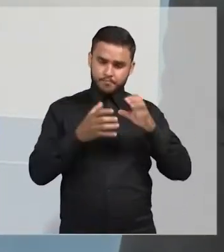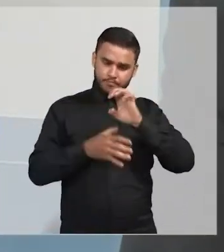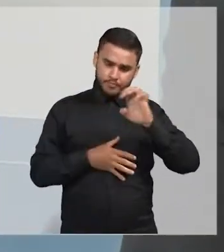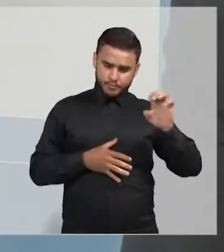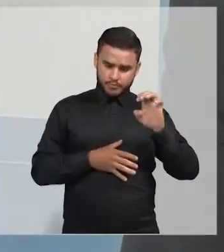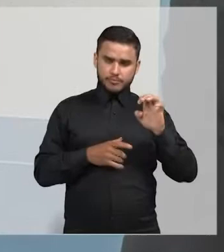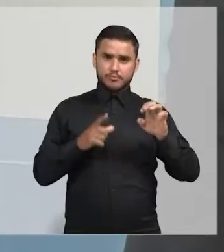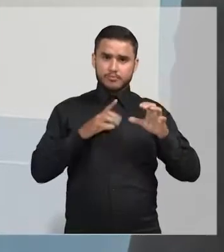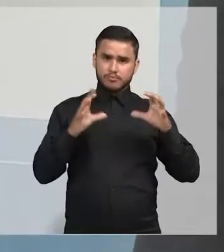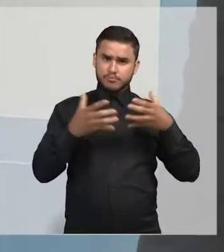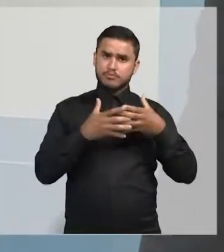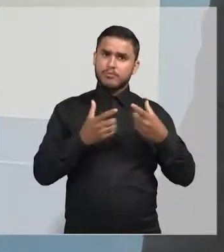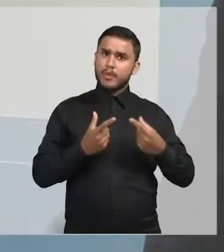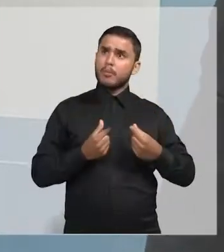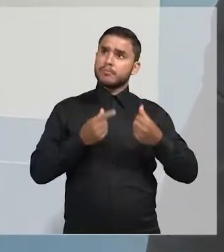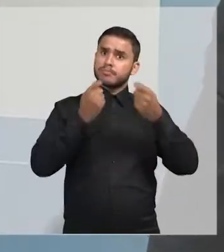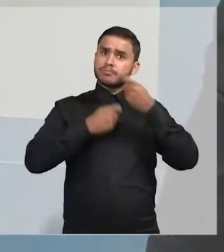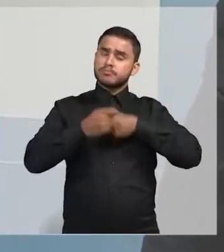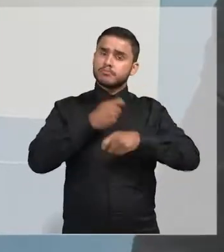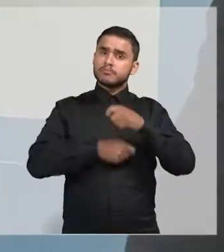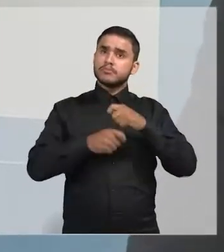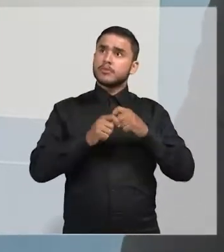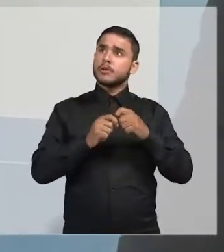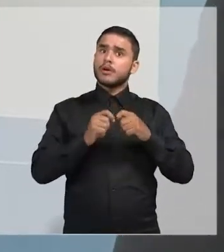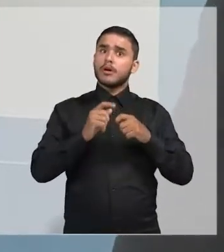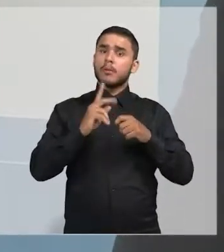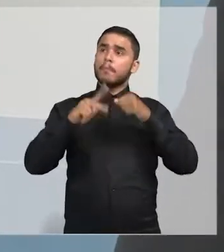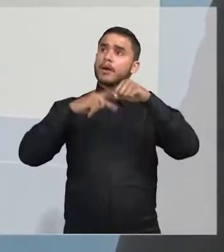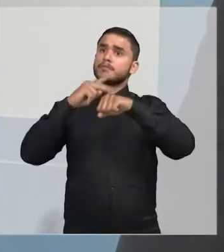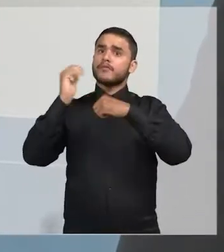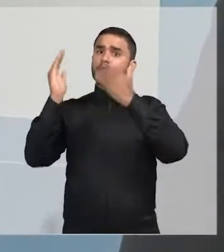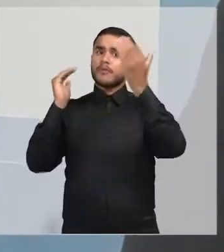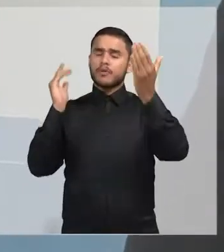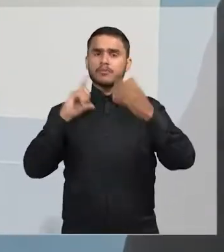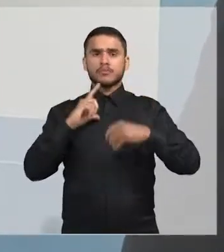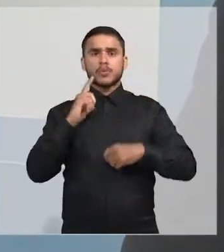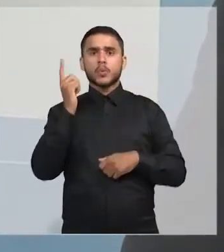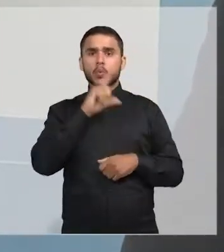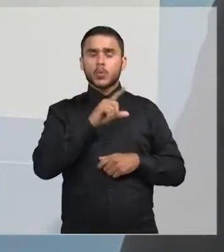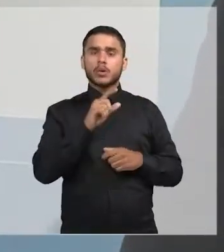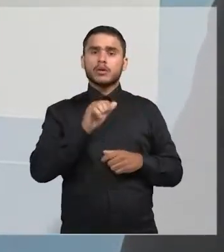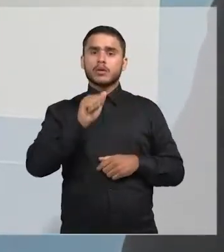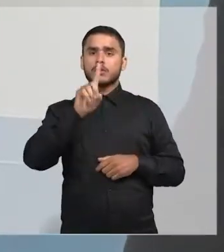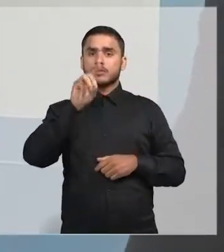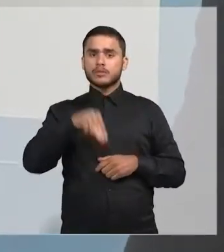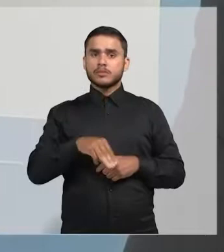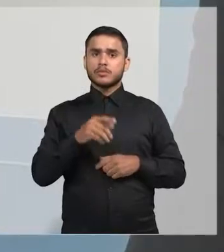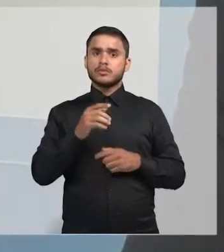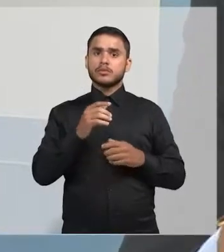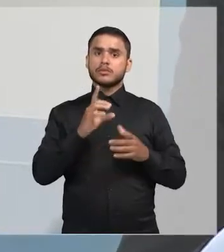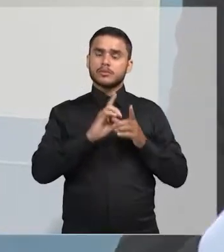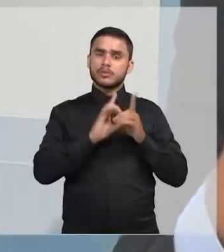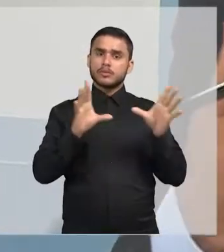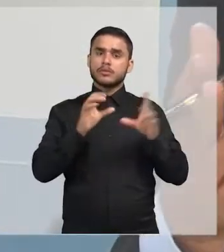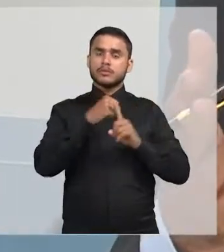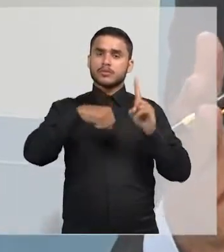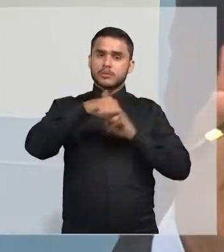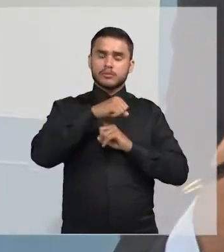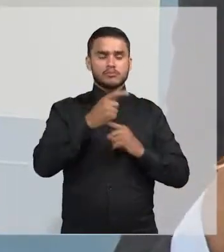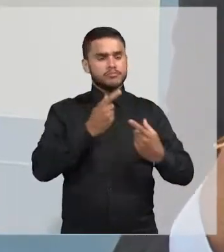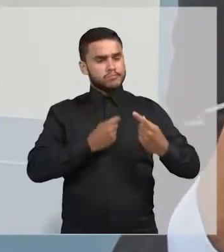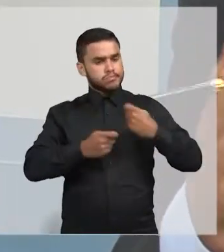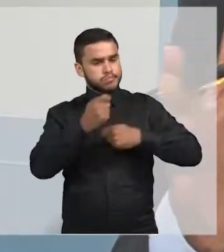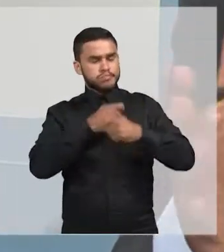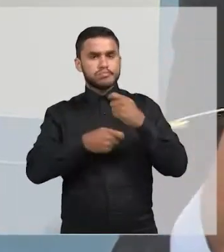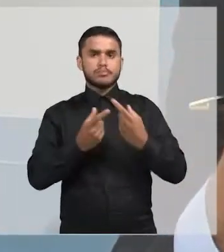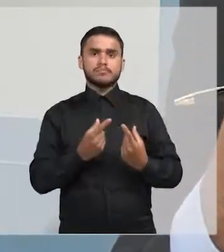espetacular, cara. Os países onde tem o maior grau de felicidade do mundo... Foram administrados contemplados são social-democracia. Dinamarca, Noruega, aqueles